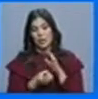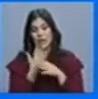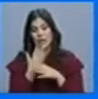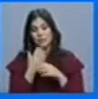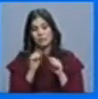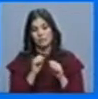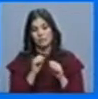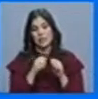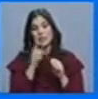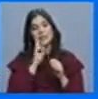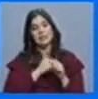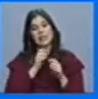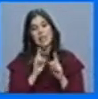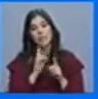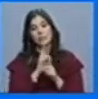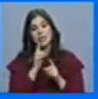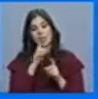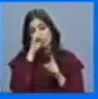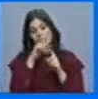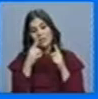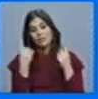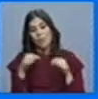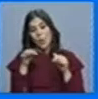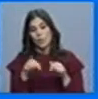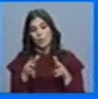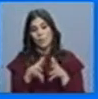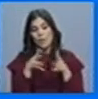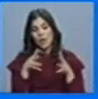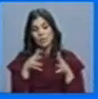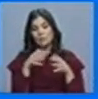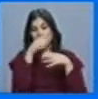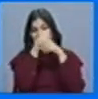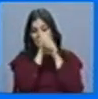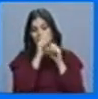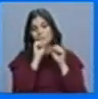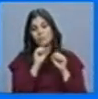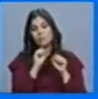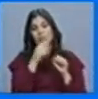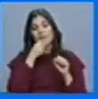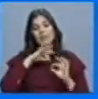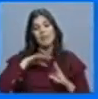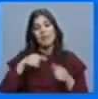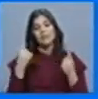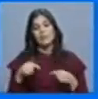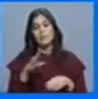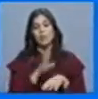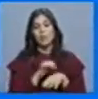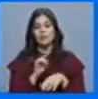que é fundamental para termos hoje o maior telescópio terrestre, o melhor telescópio à face da Terra. E,